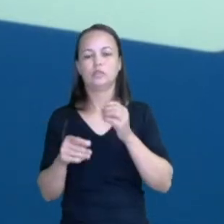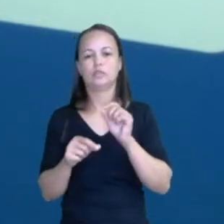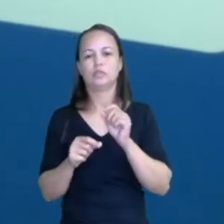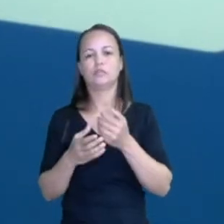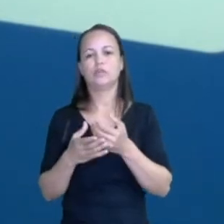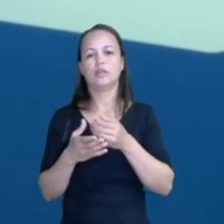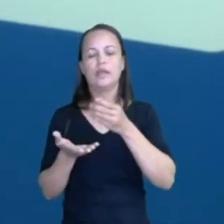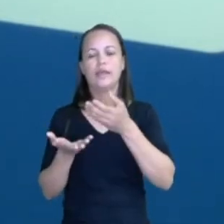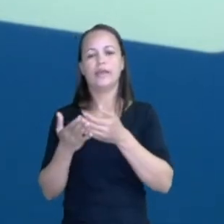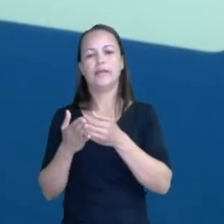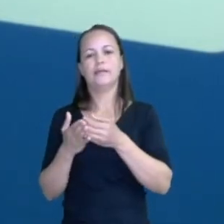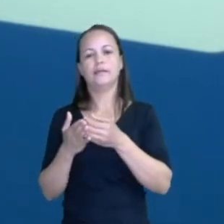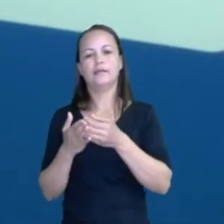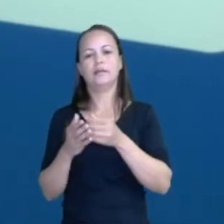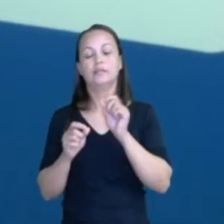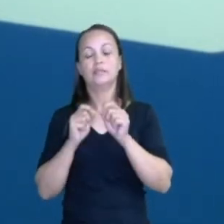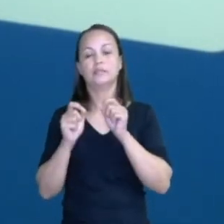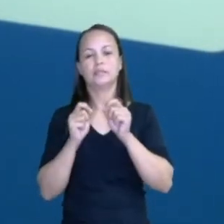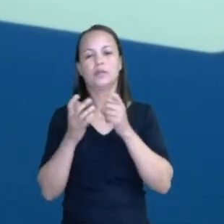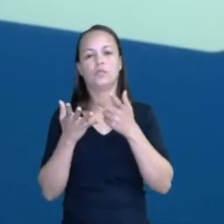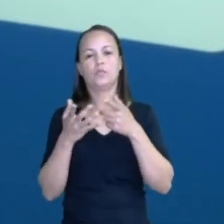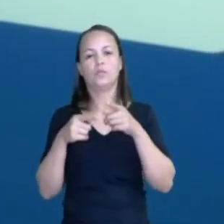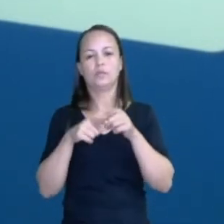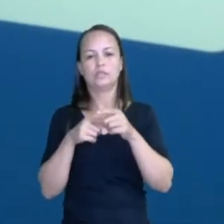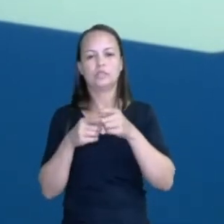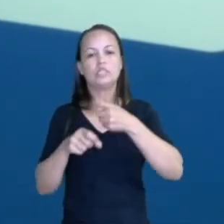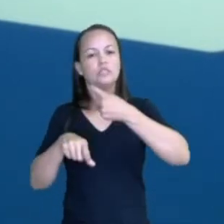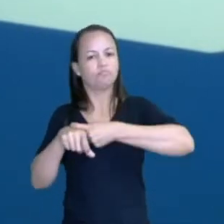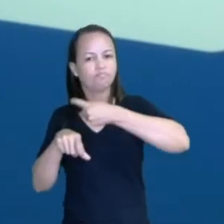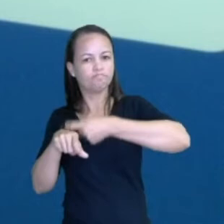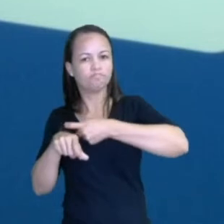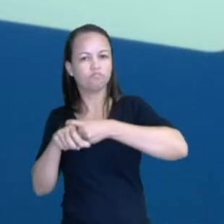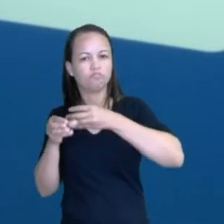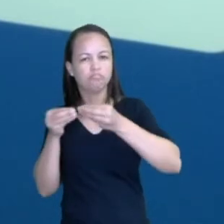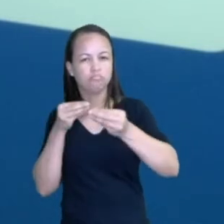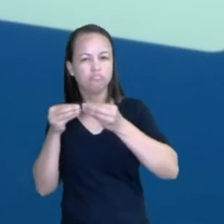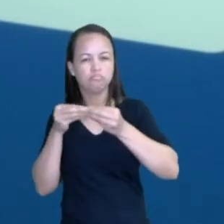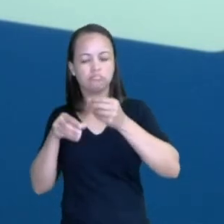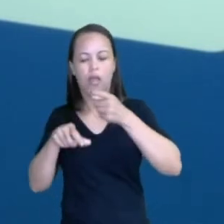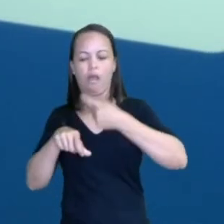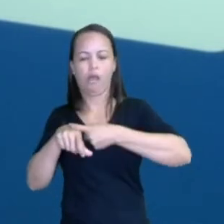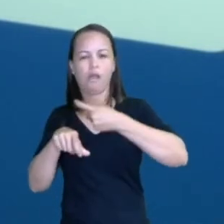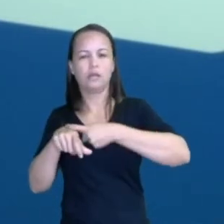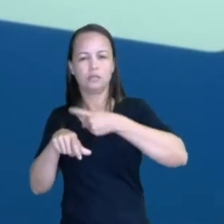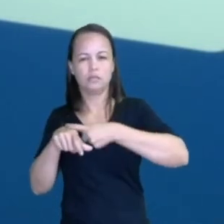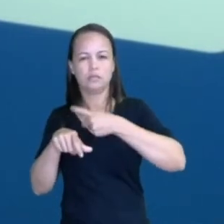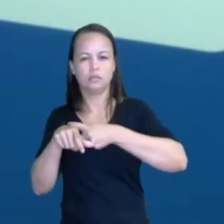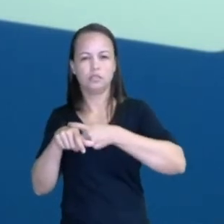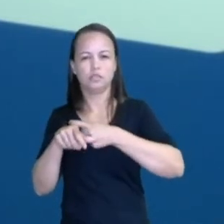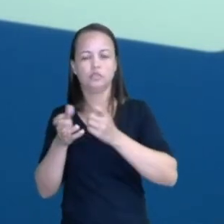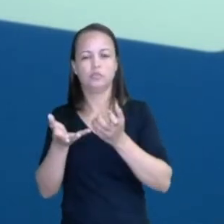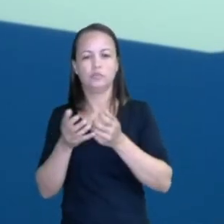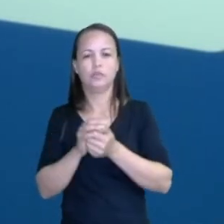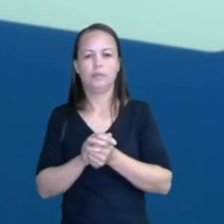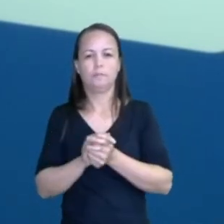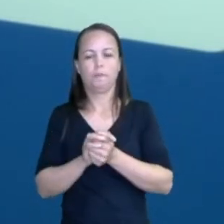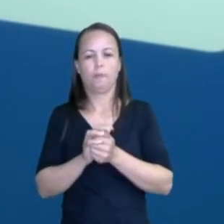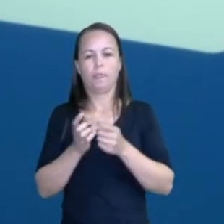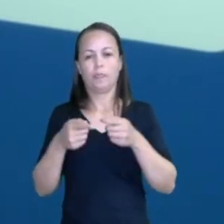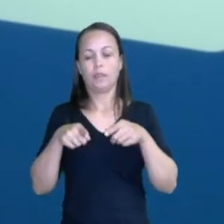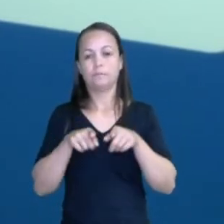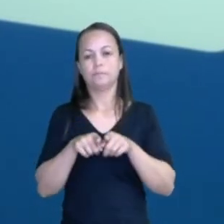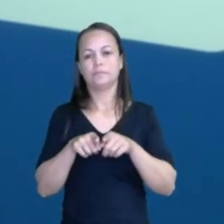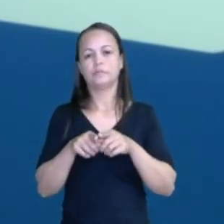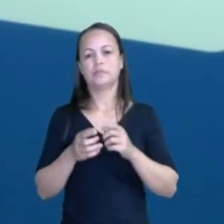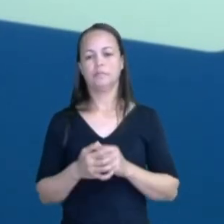vidro, tá certo? Porque é impermeável. Aqui é mais rígido, não é isso? Não é tão flexível quanto a folhinha de papel. Né? E a